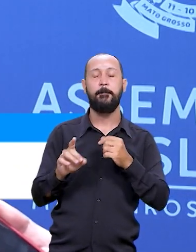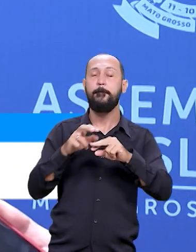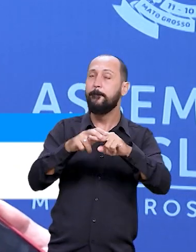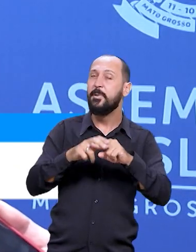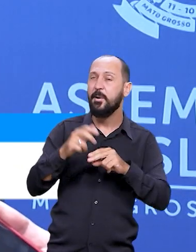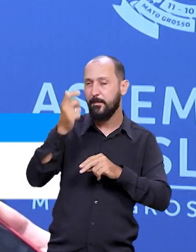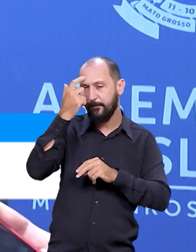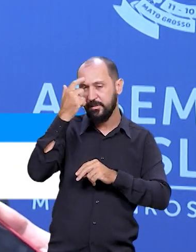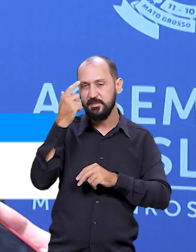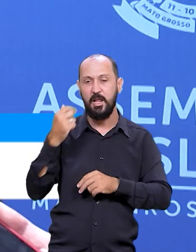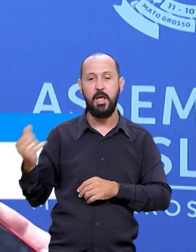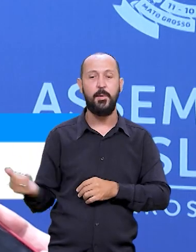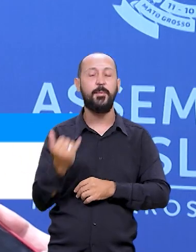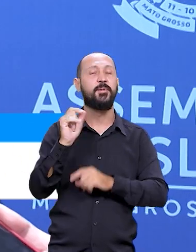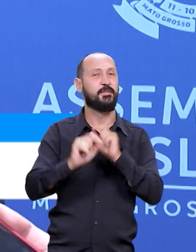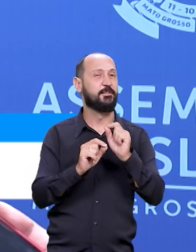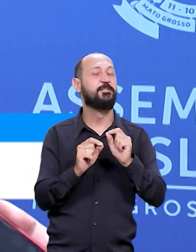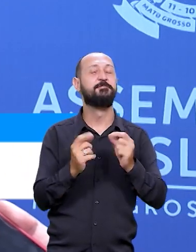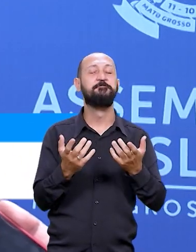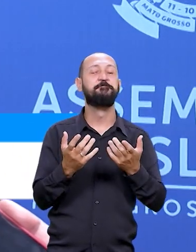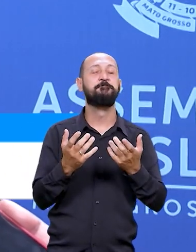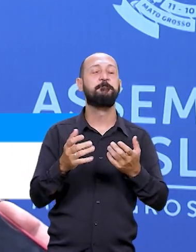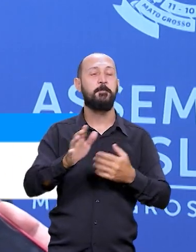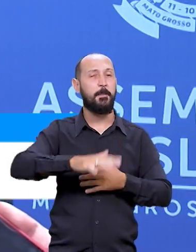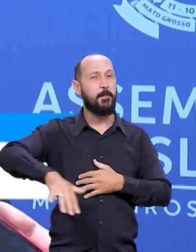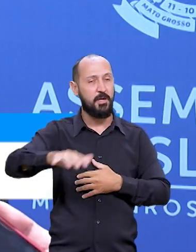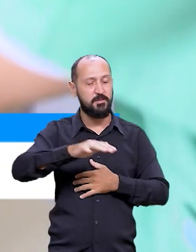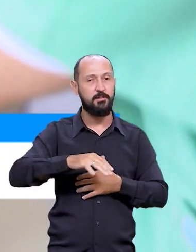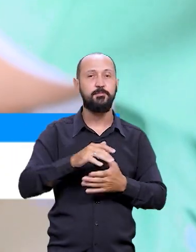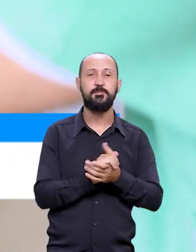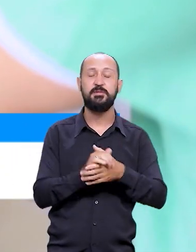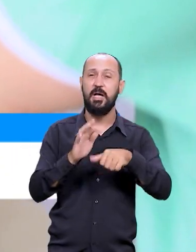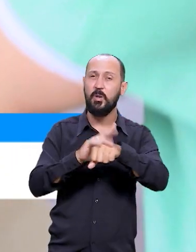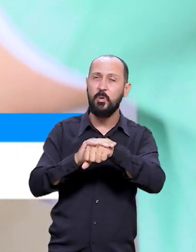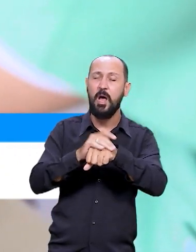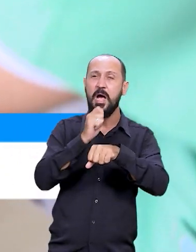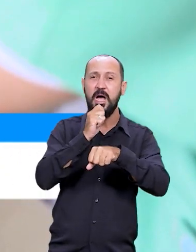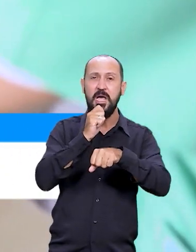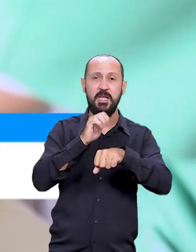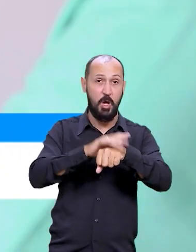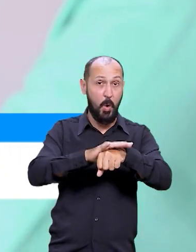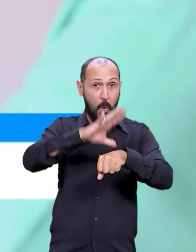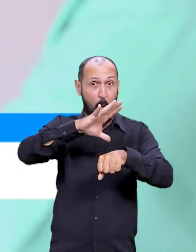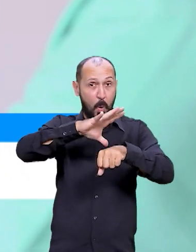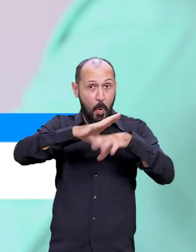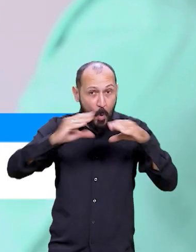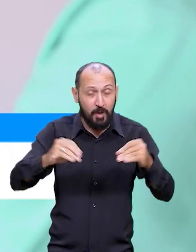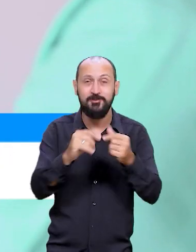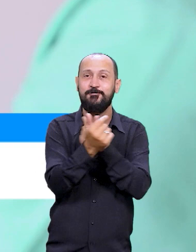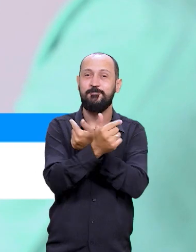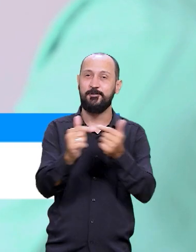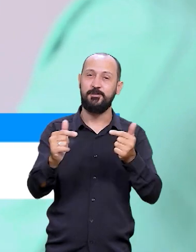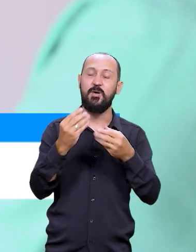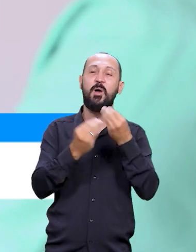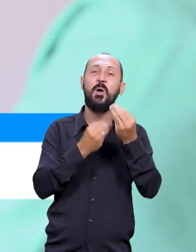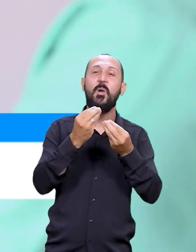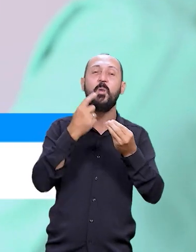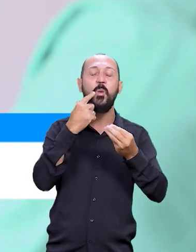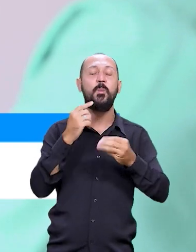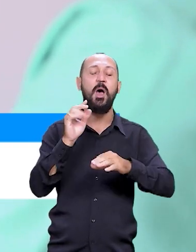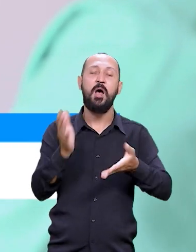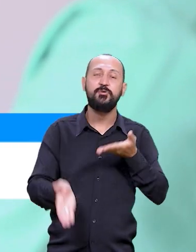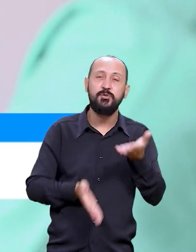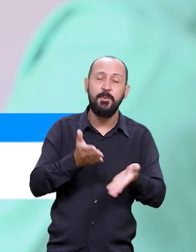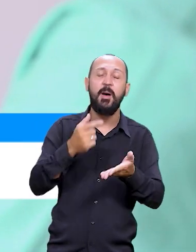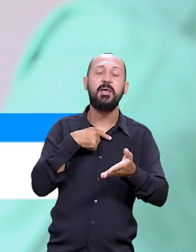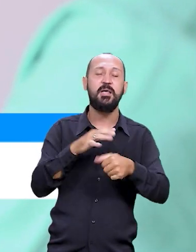que eu vejo que ela é fundamental para esse público. A patologia ainda não tem cura e o tratamento é a parte fundamental para que